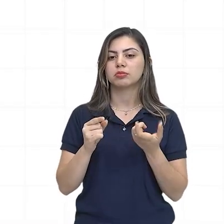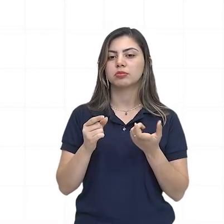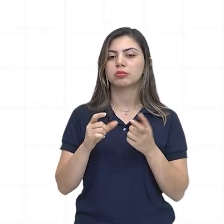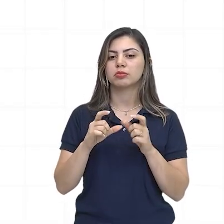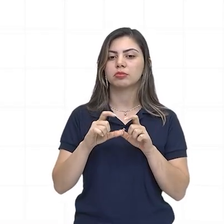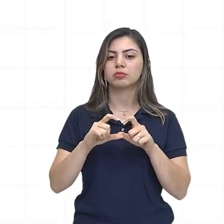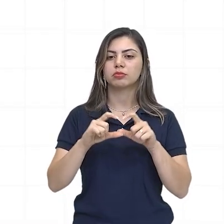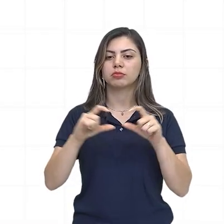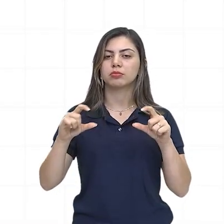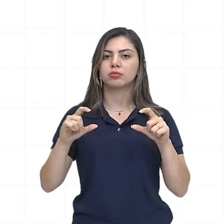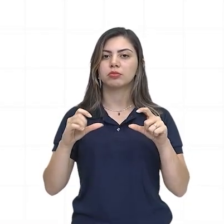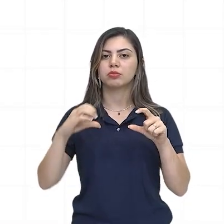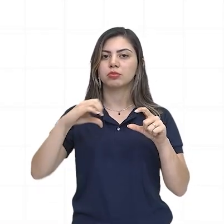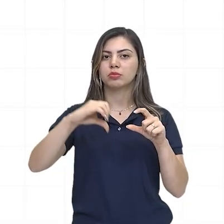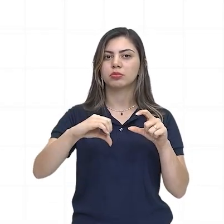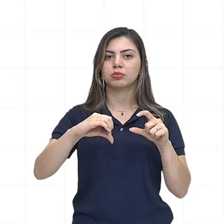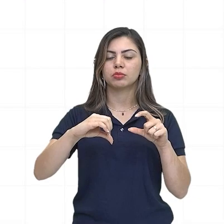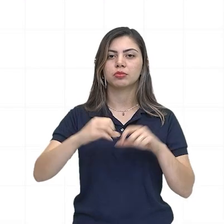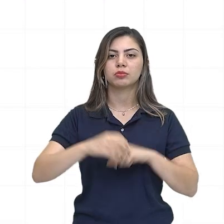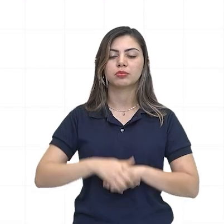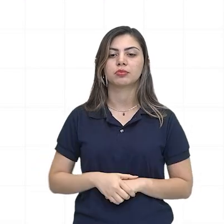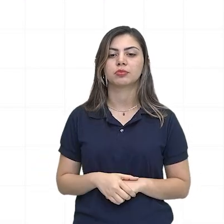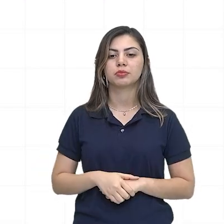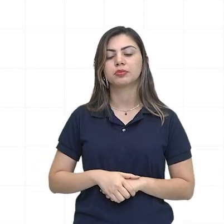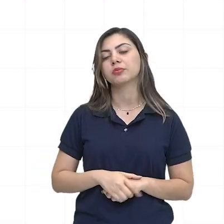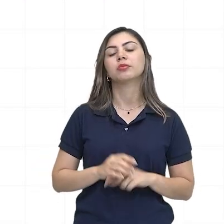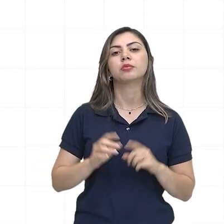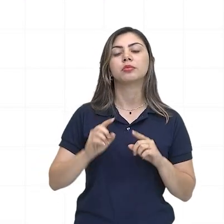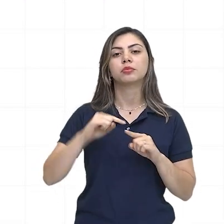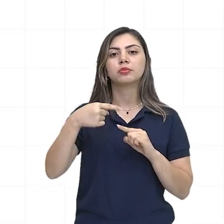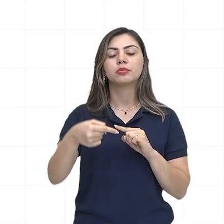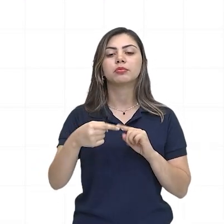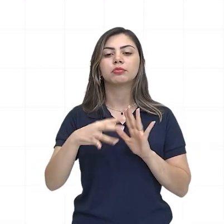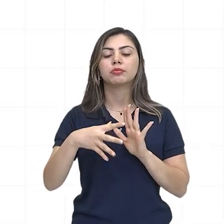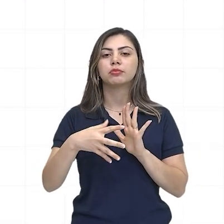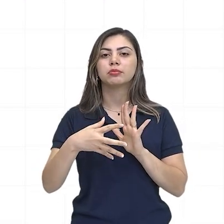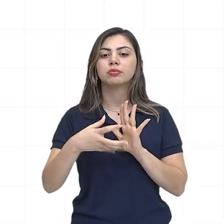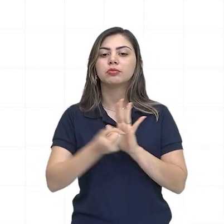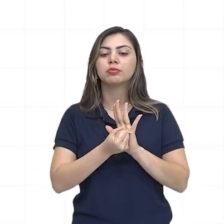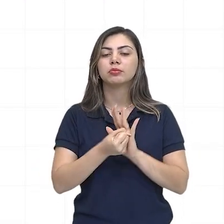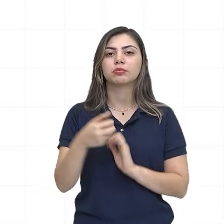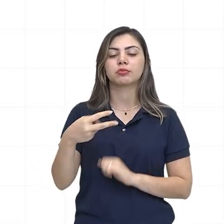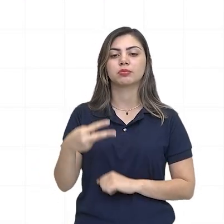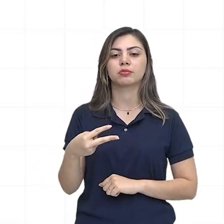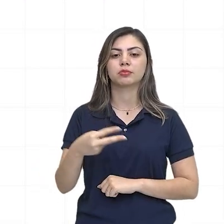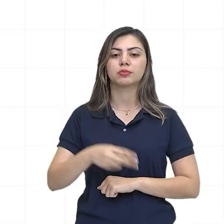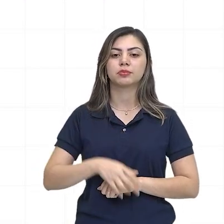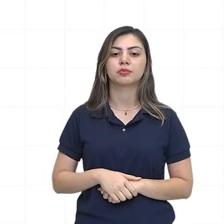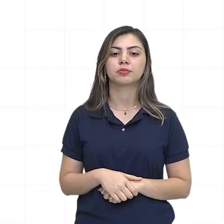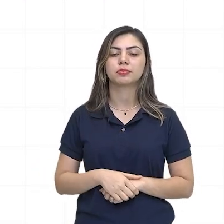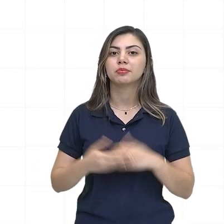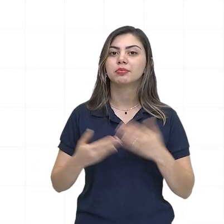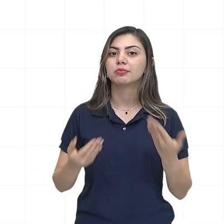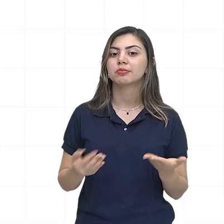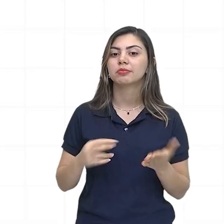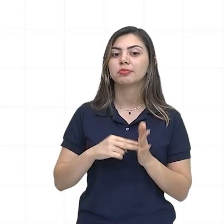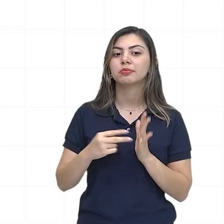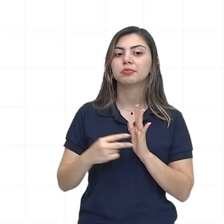é o expoente. E digita o sinal de igual. Olha só, isso significa